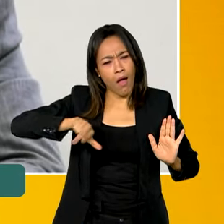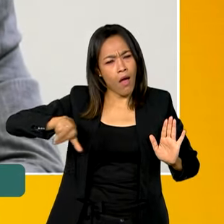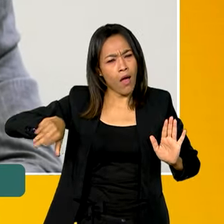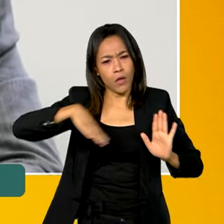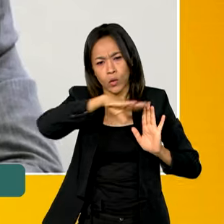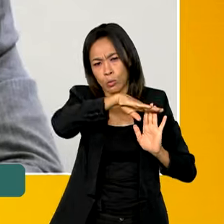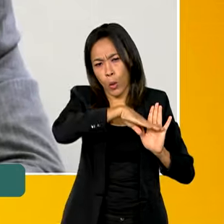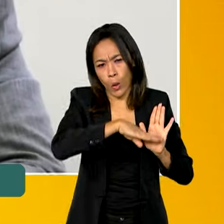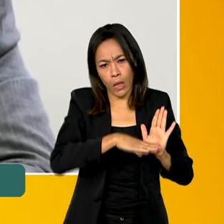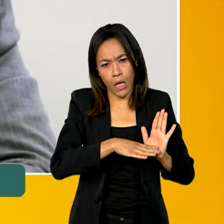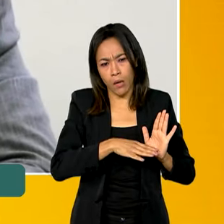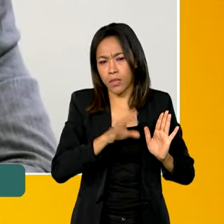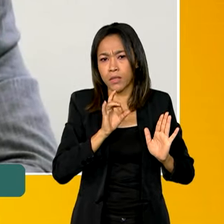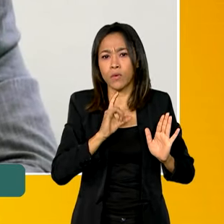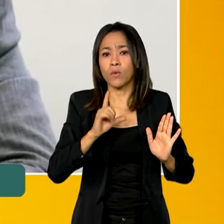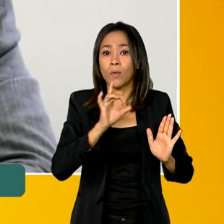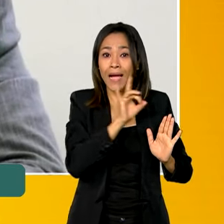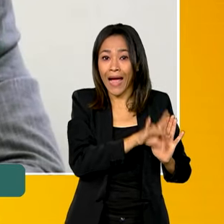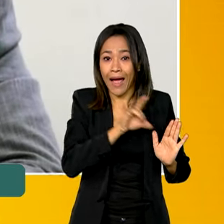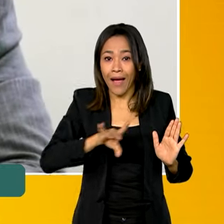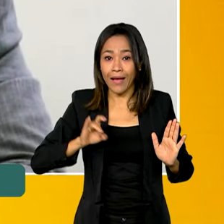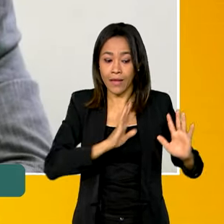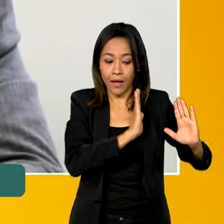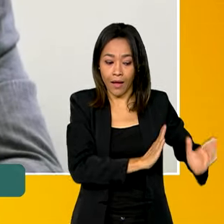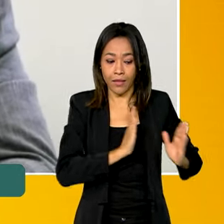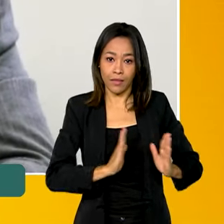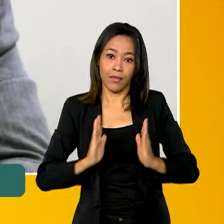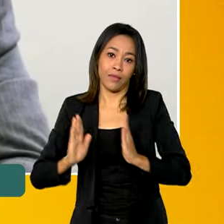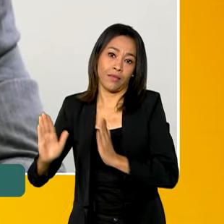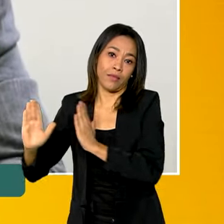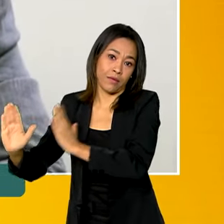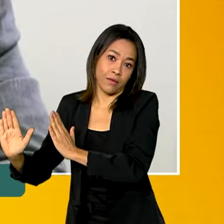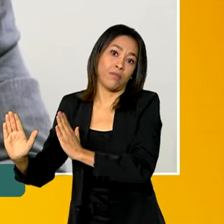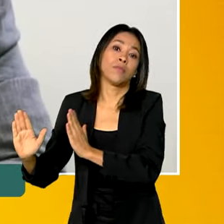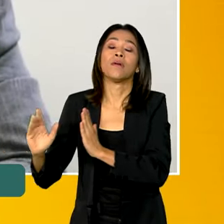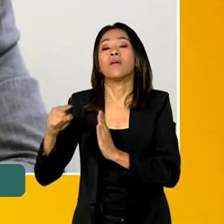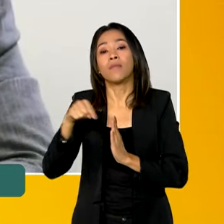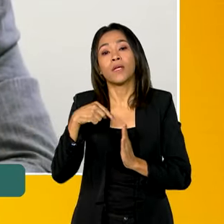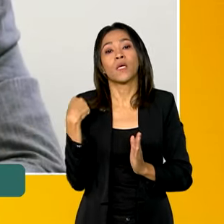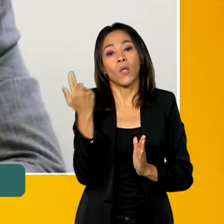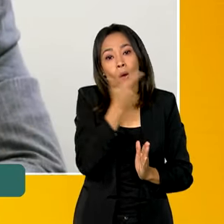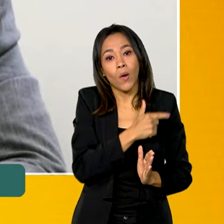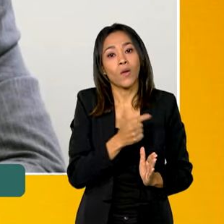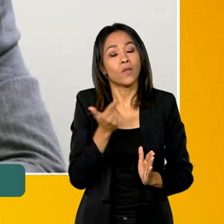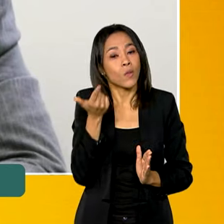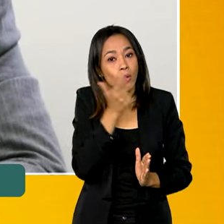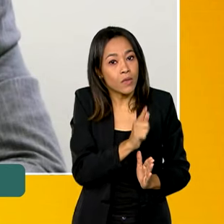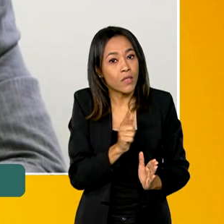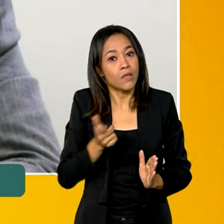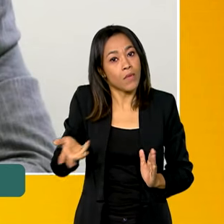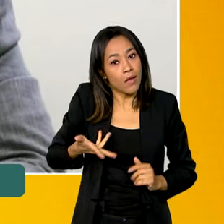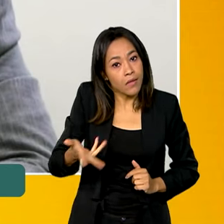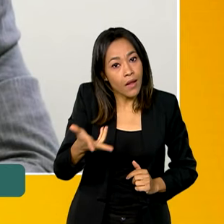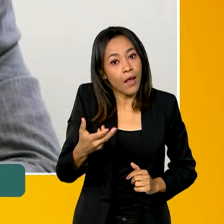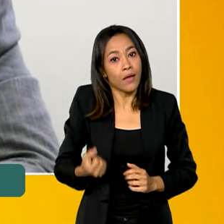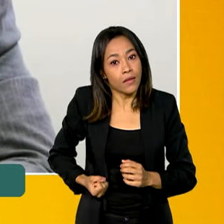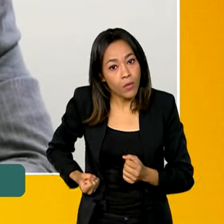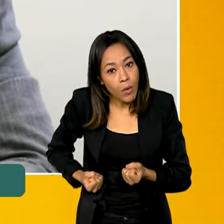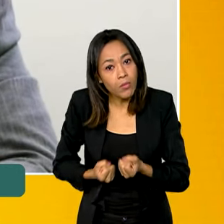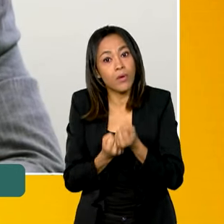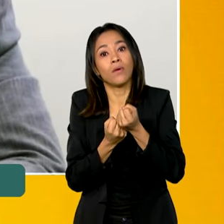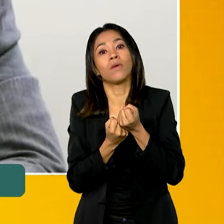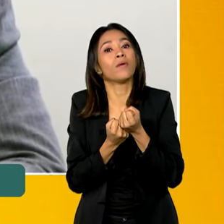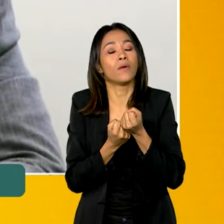lidam com cada uma dessas etapas do desenvolvimento tecnológico para que a gente possa cada vez acelerar isso mais e dar suporte ao Brasil